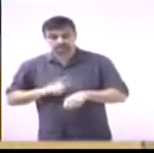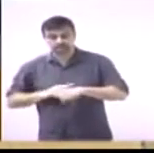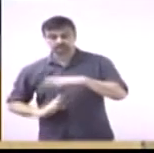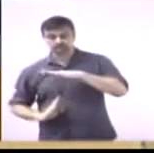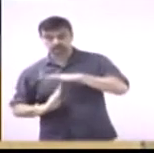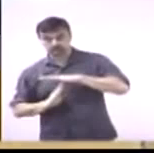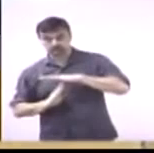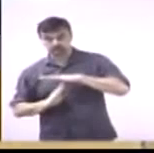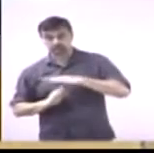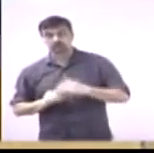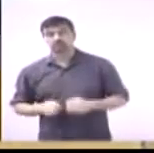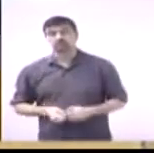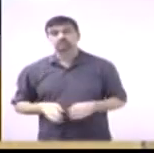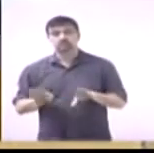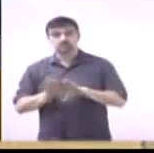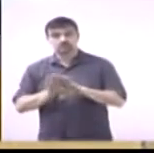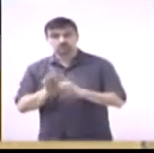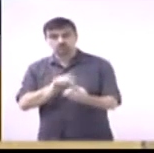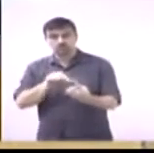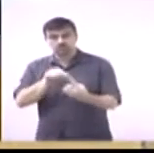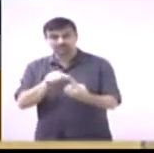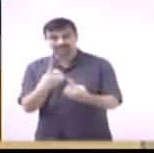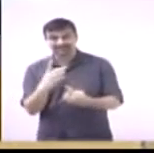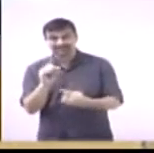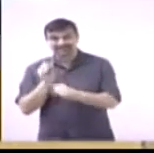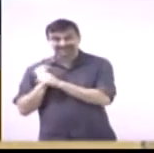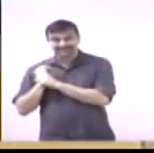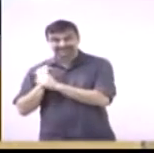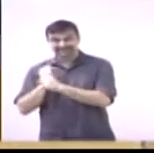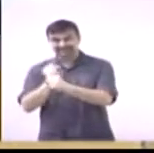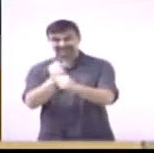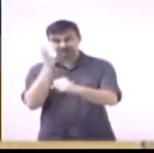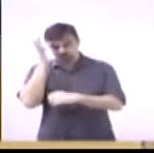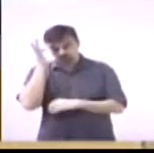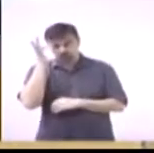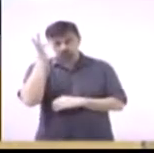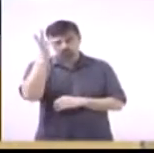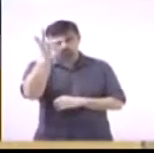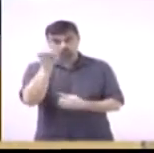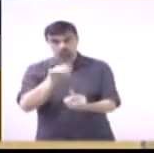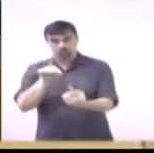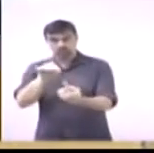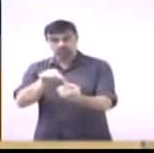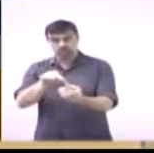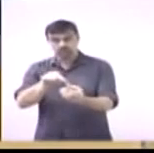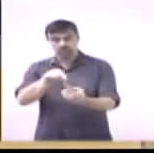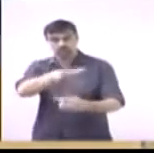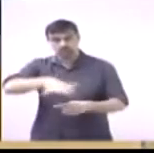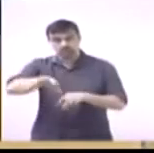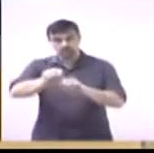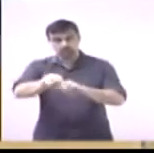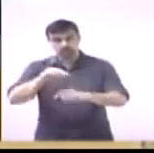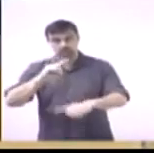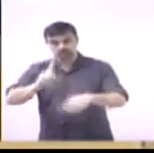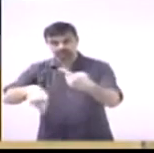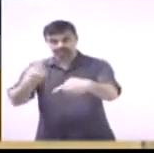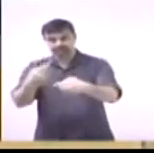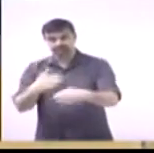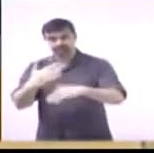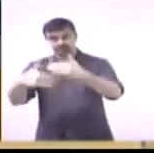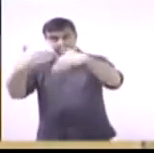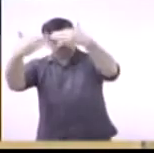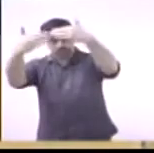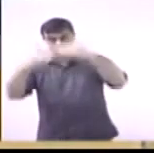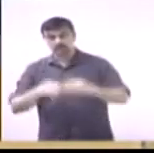também a meta para mais 10 anos aí, para que a educação se desenvolva, é importante que as pessoas